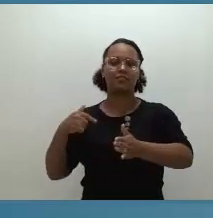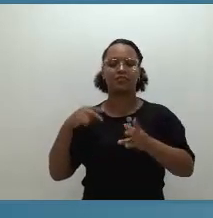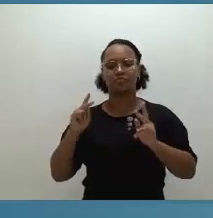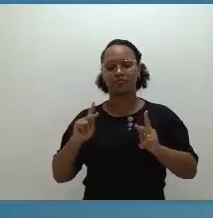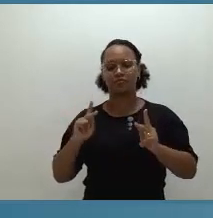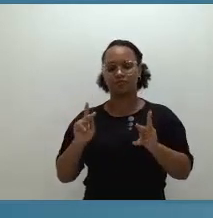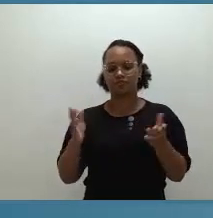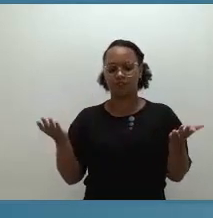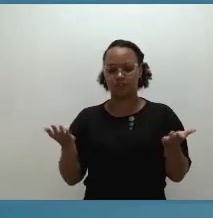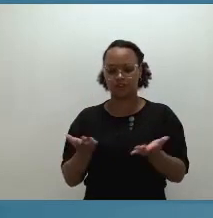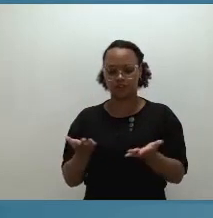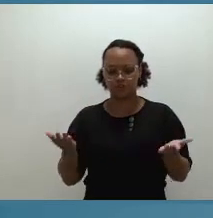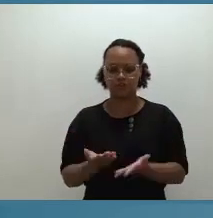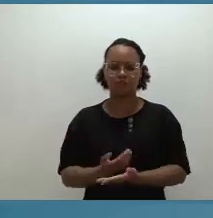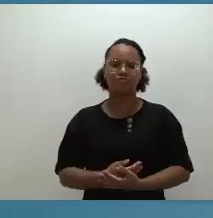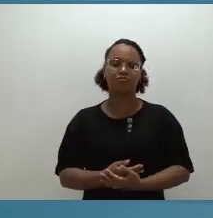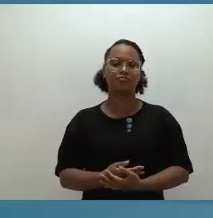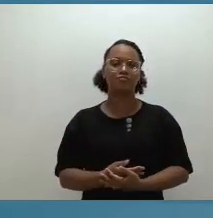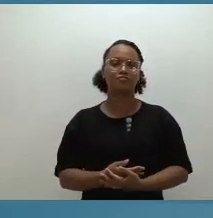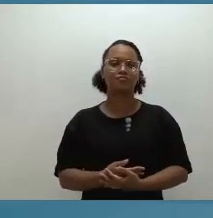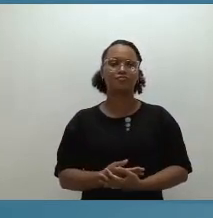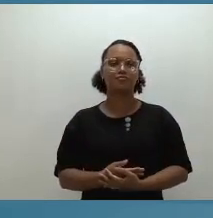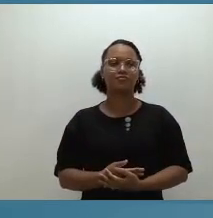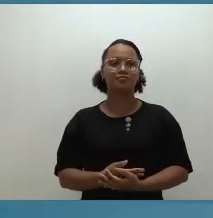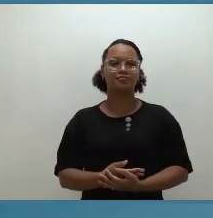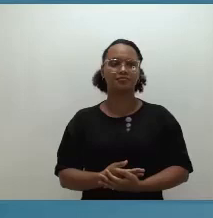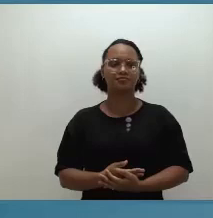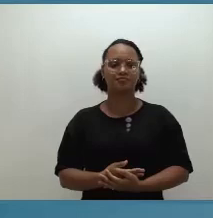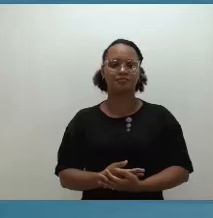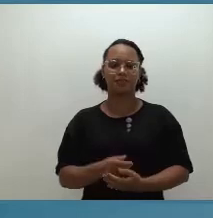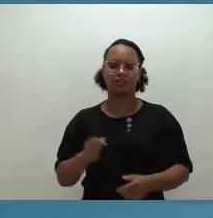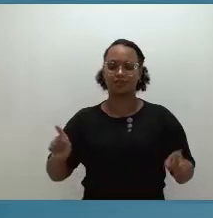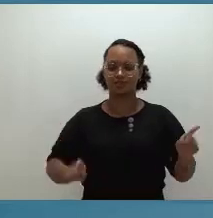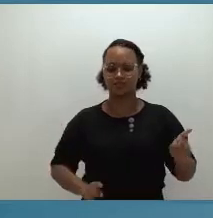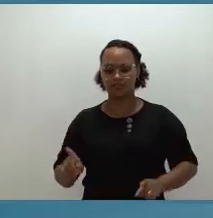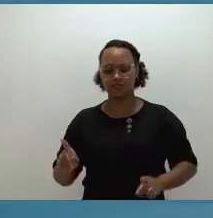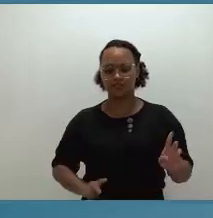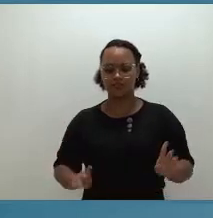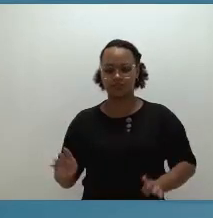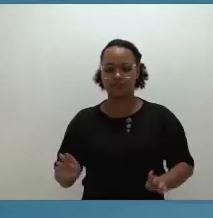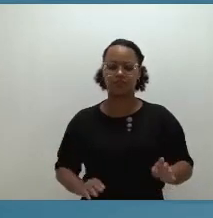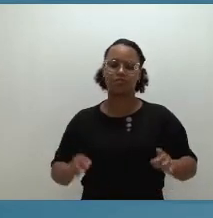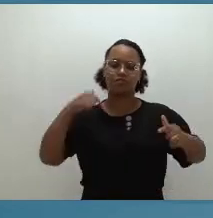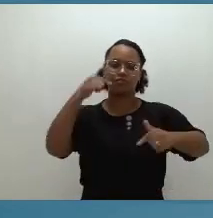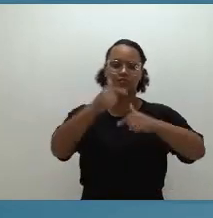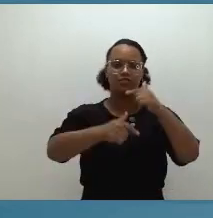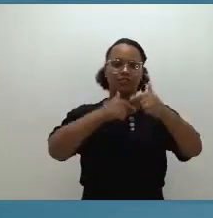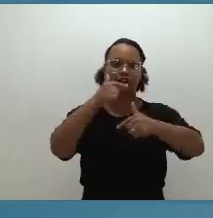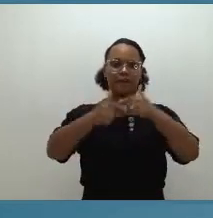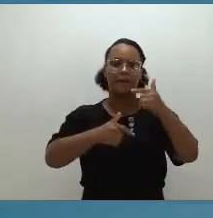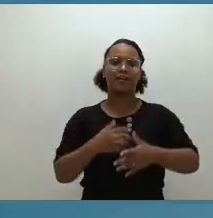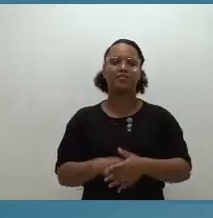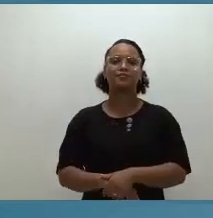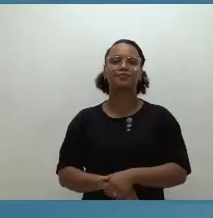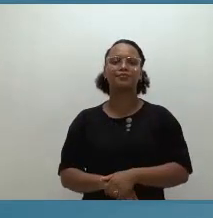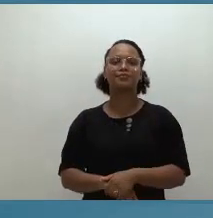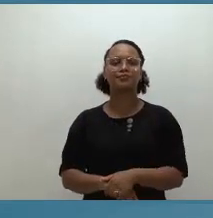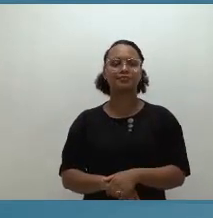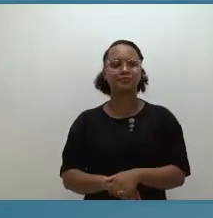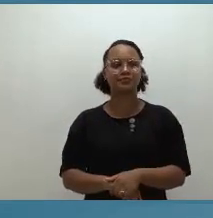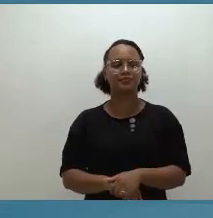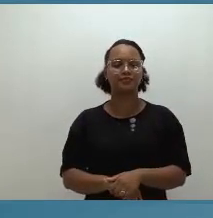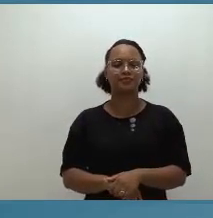hoje, graças ao trabalho dos servidores. Estarão prontos a me receber de